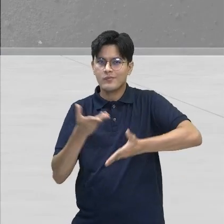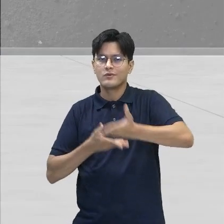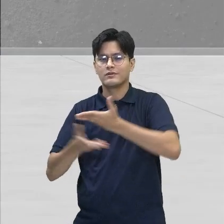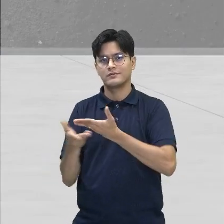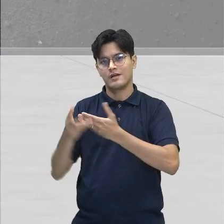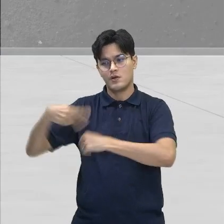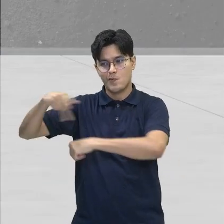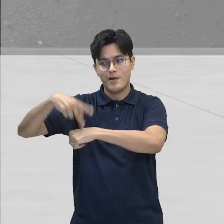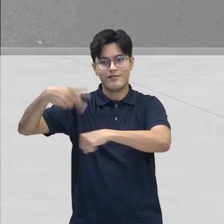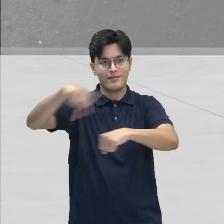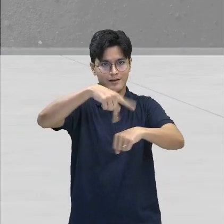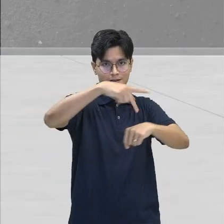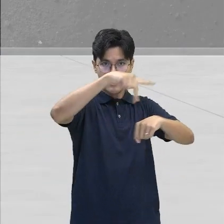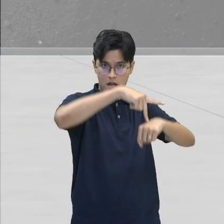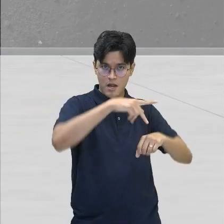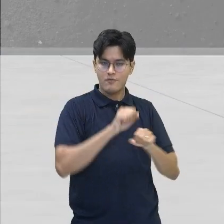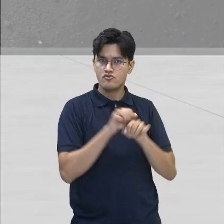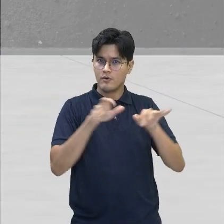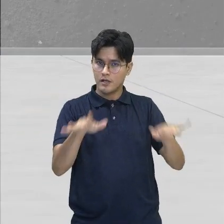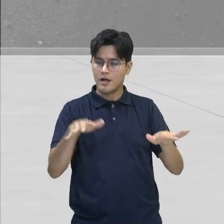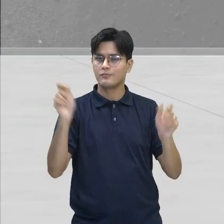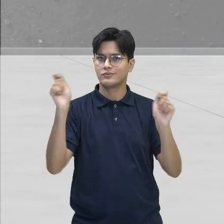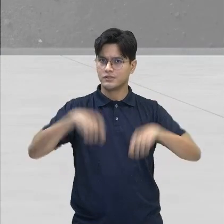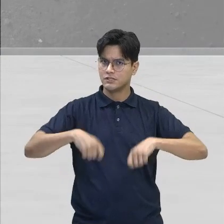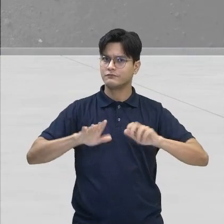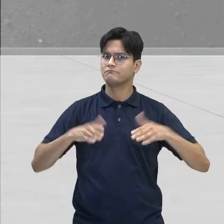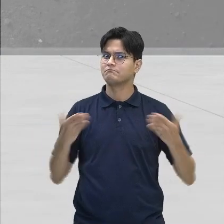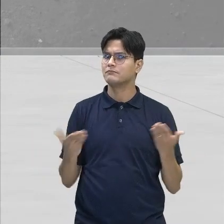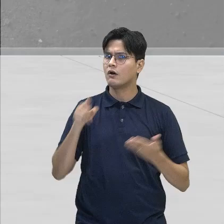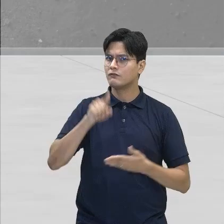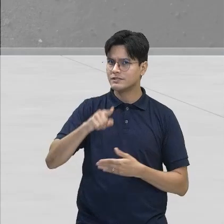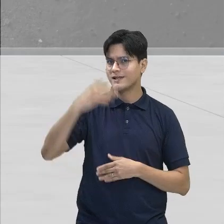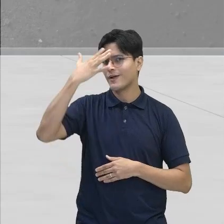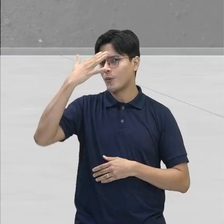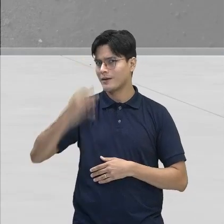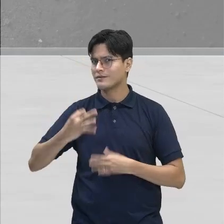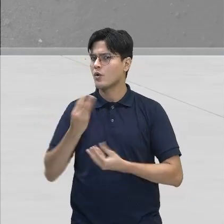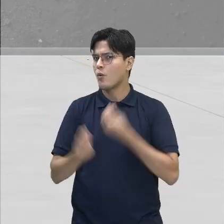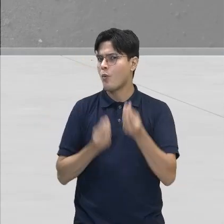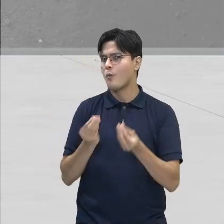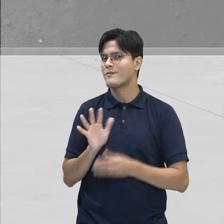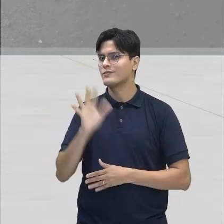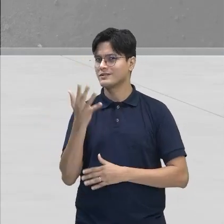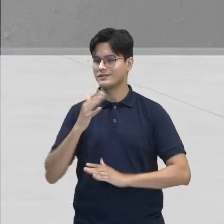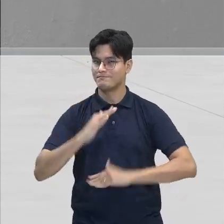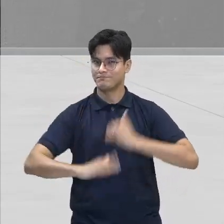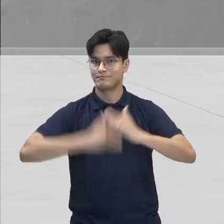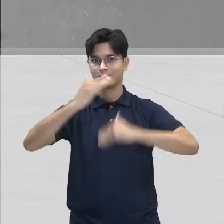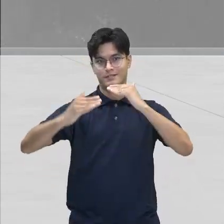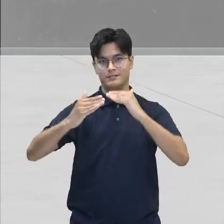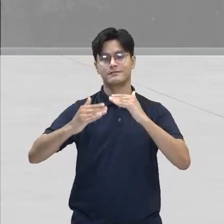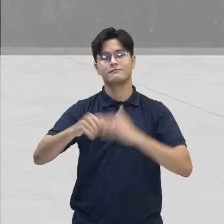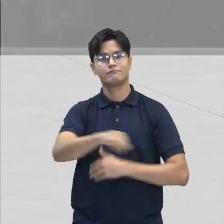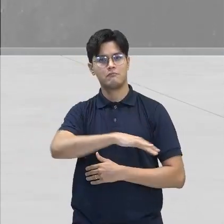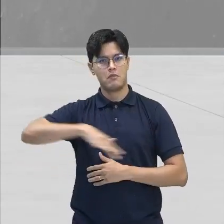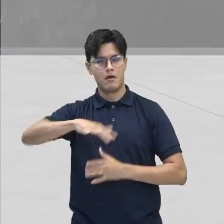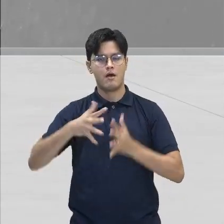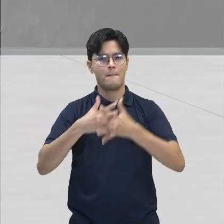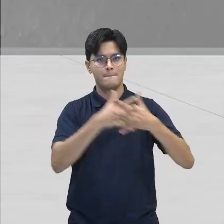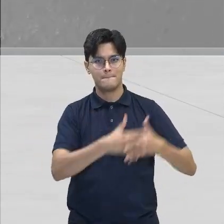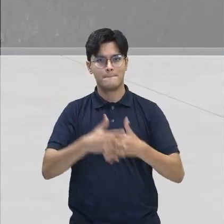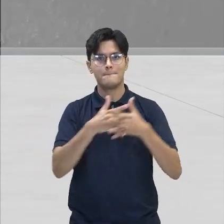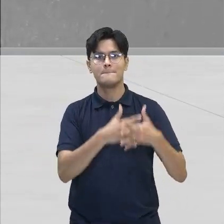internacional. Certo? Bem, deu para compreender como foi essa evolução dos meios de